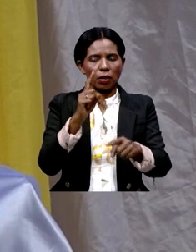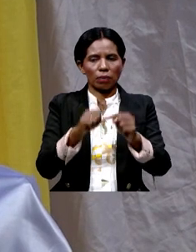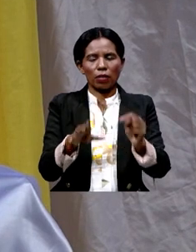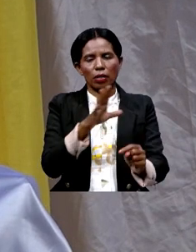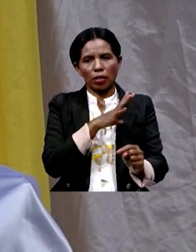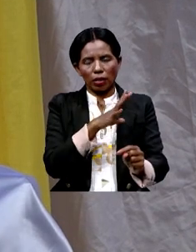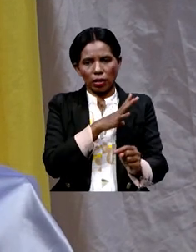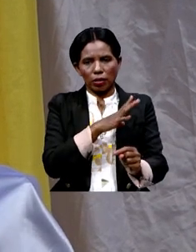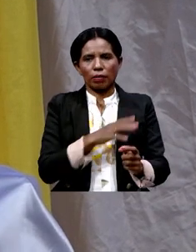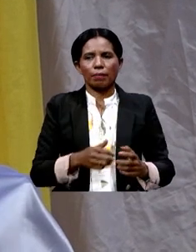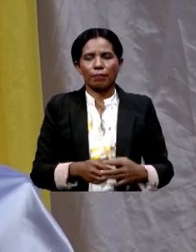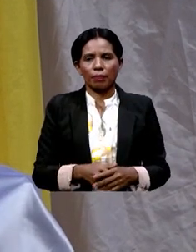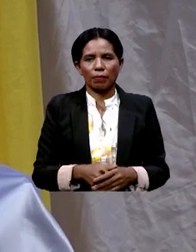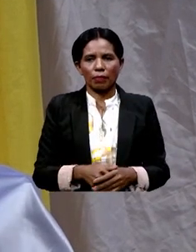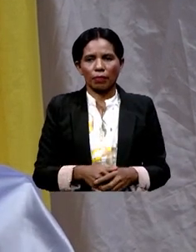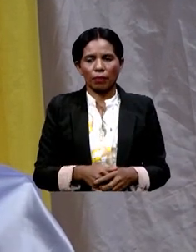água